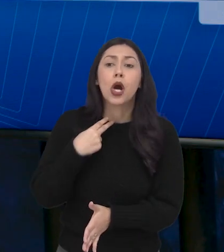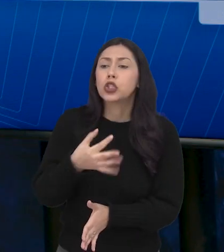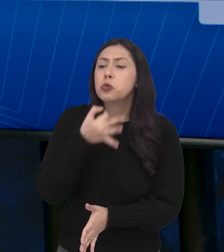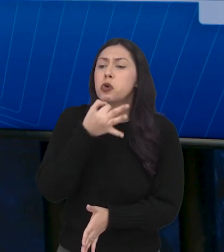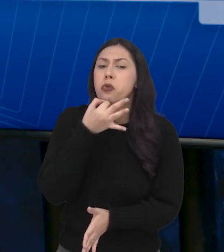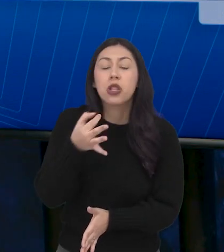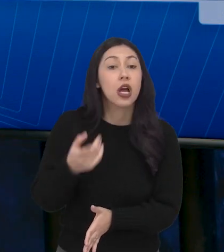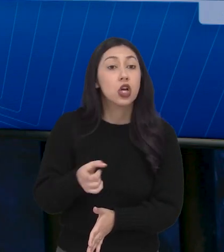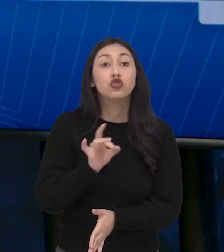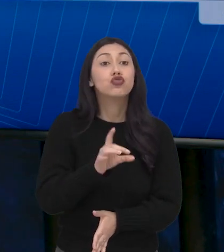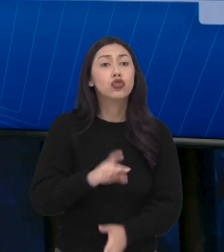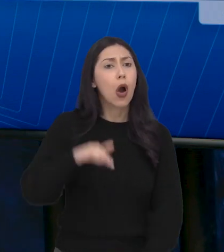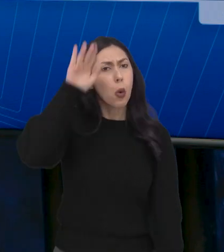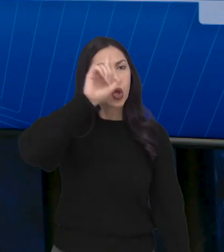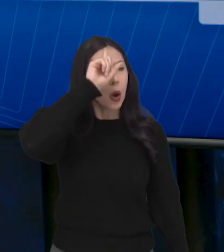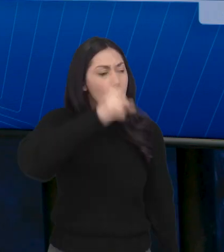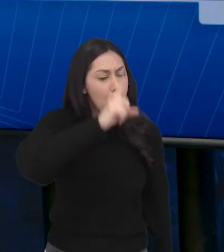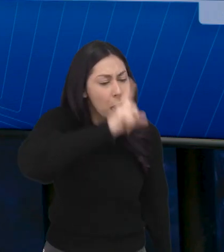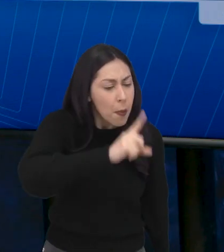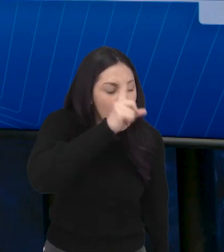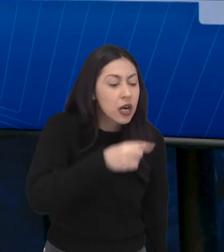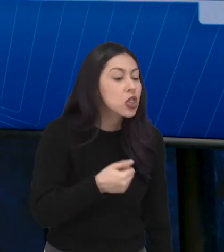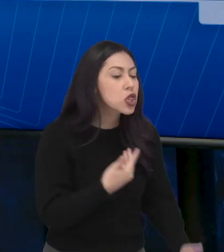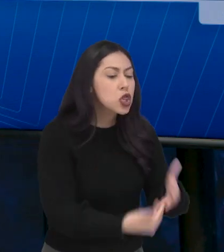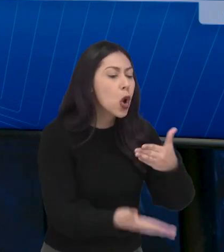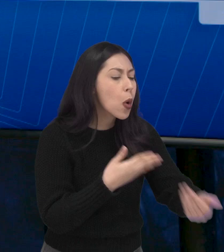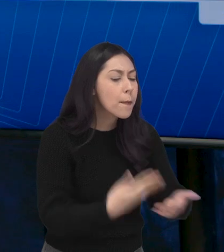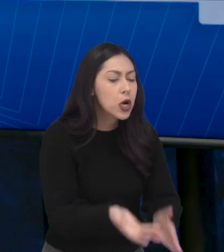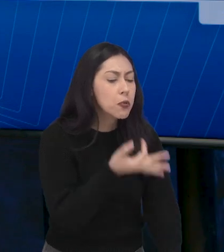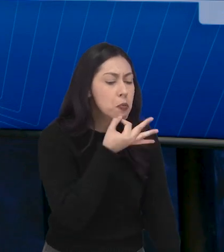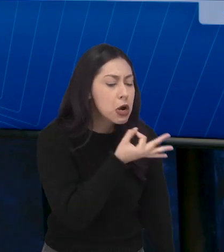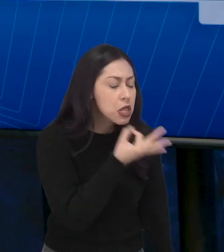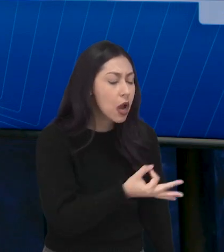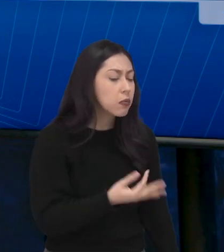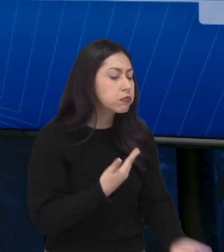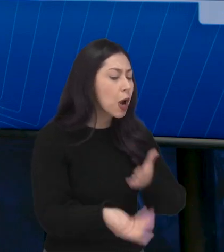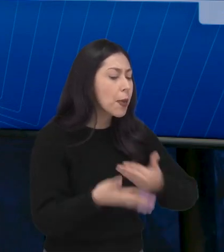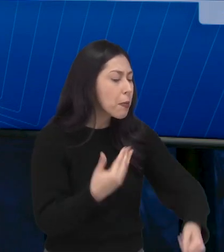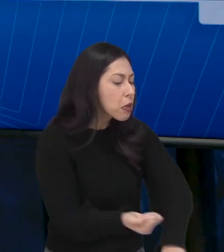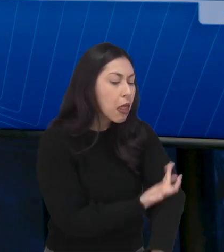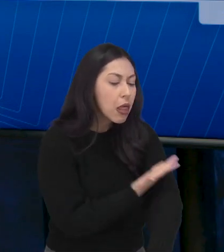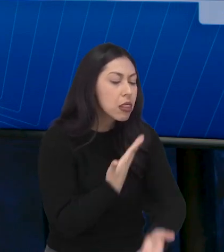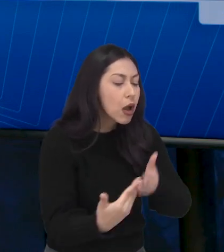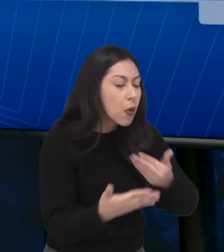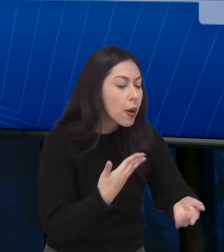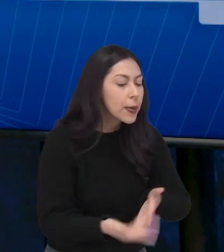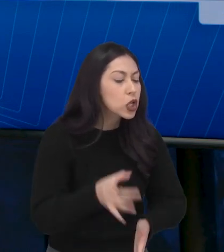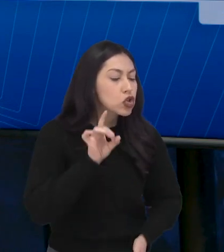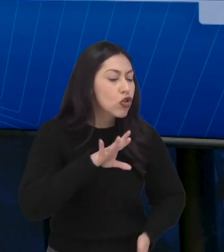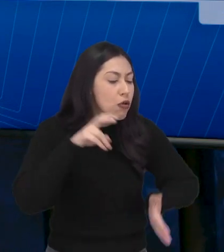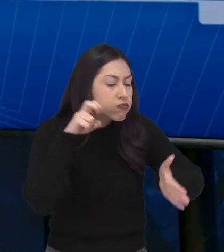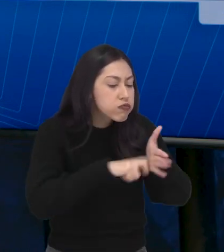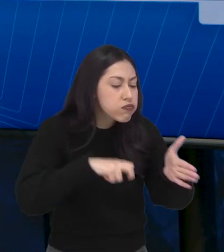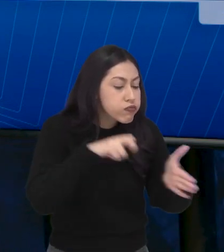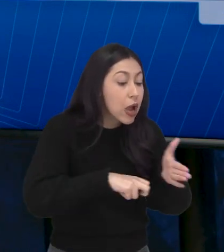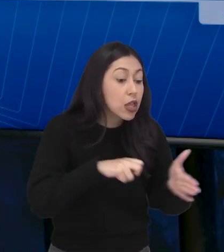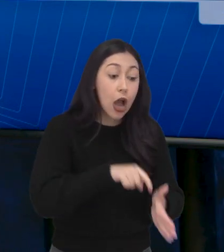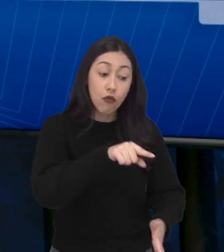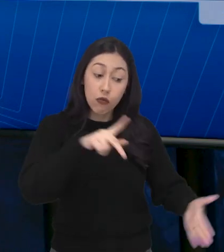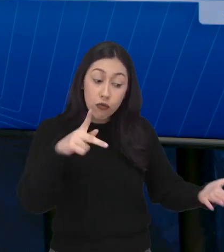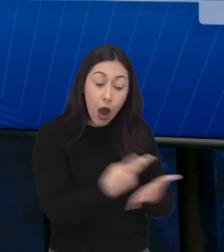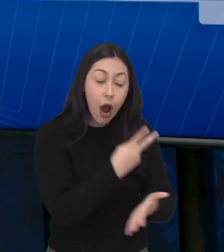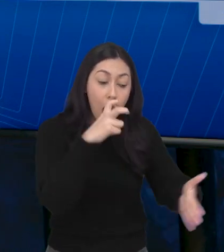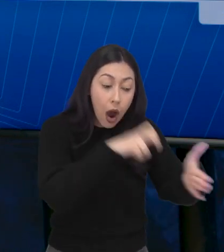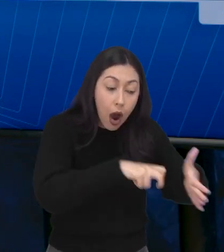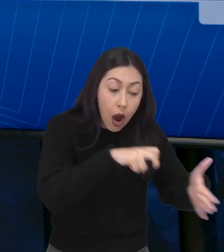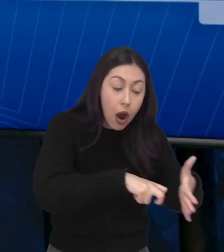ali dando todas as ordens, independente daquilo que a criança pensa ou está sentindo. Não existe a punição por aquilo que ela